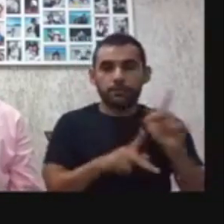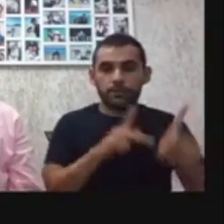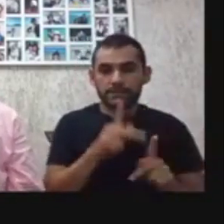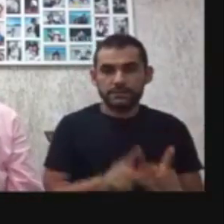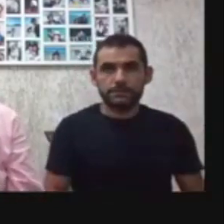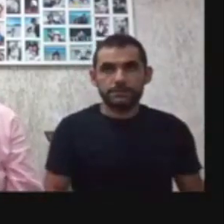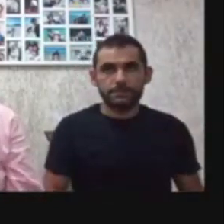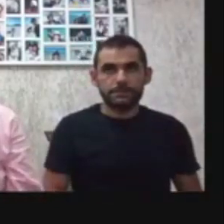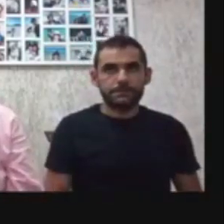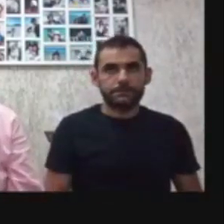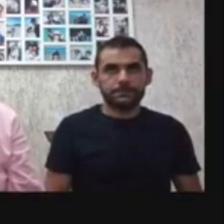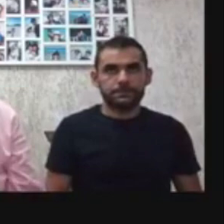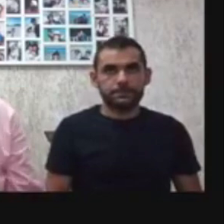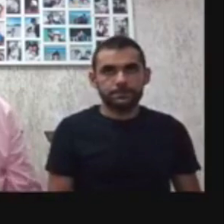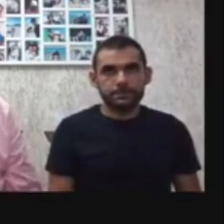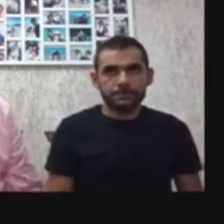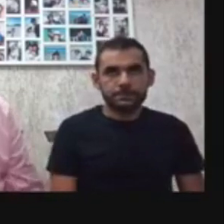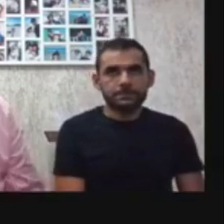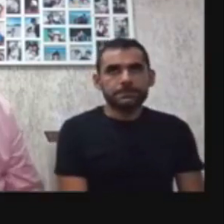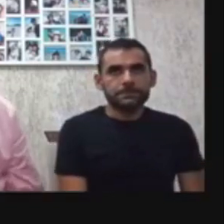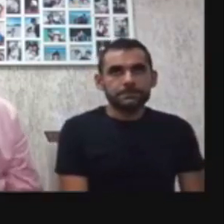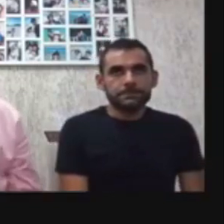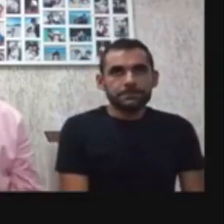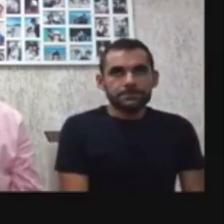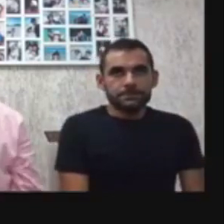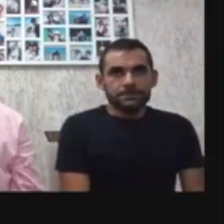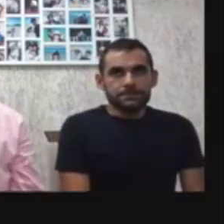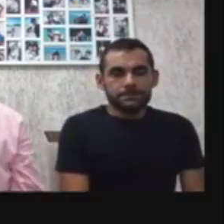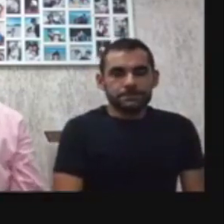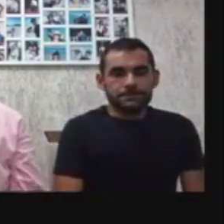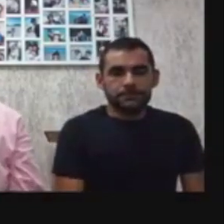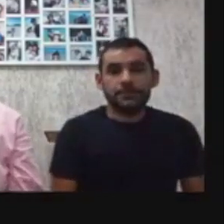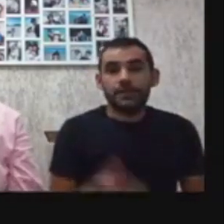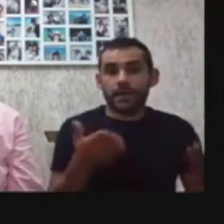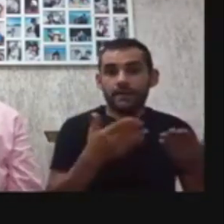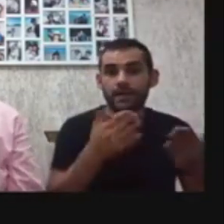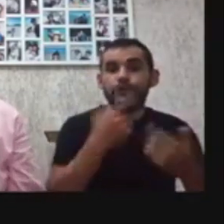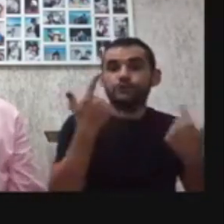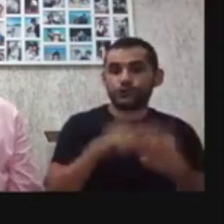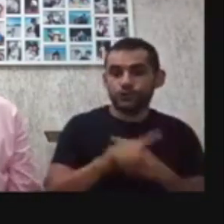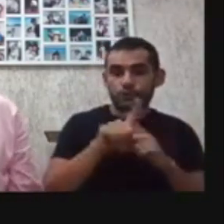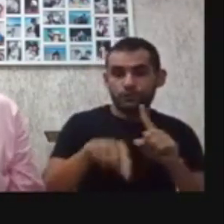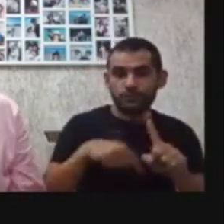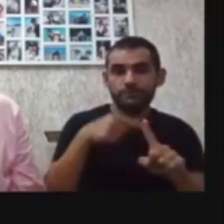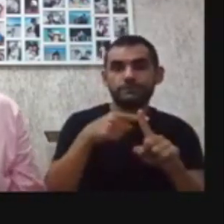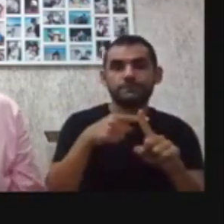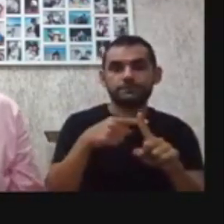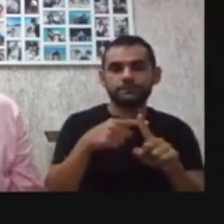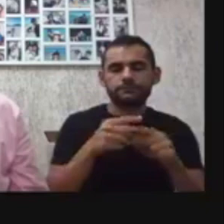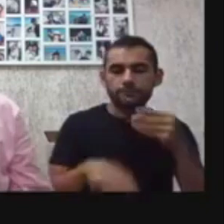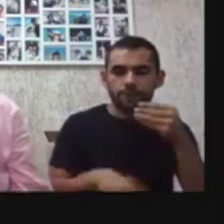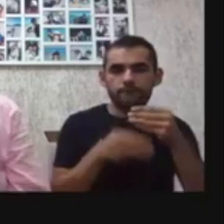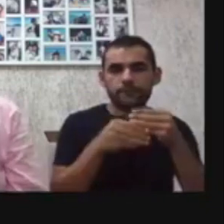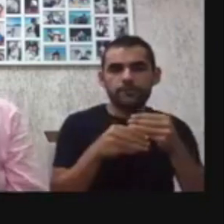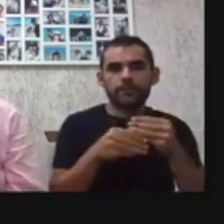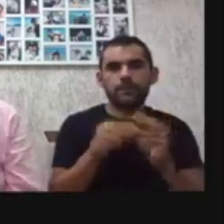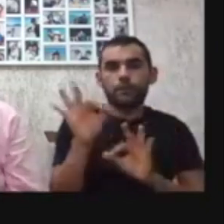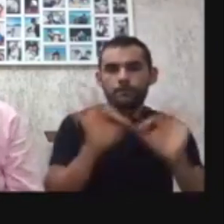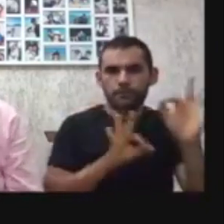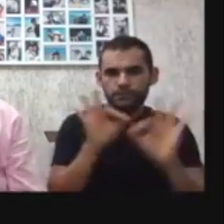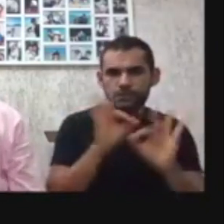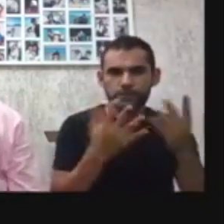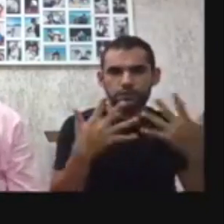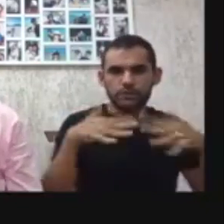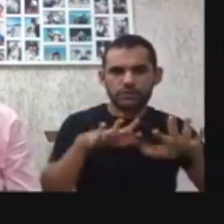Excelente, Valdeci. Eu quero até, mais uma vez, reforçar aqui que a parte de inclusão do projeto está muito bem